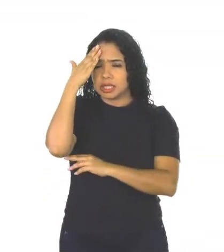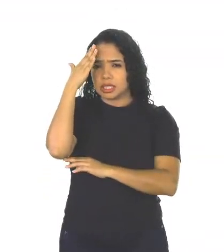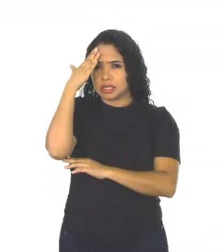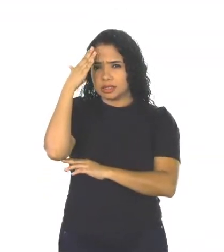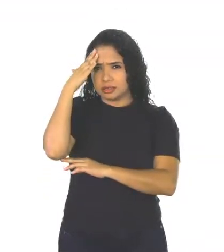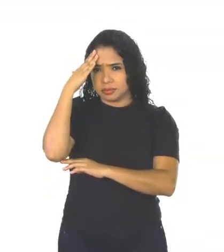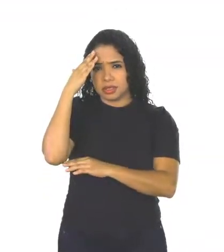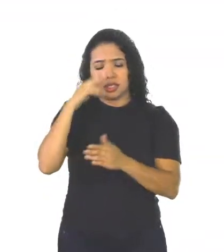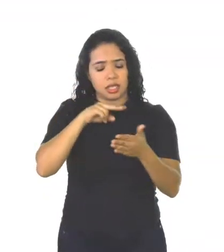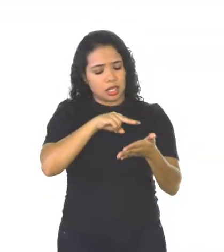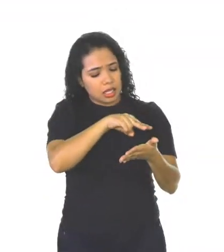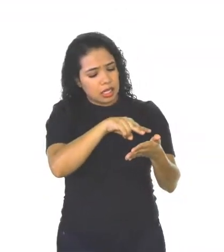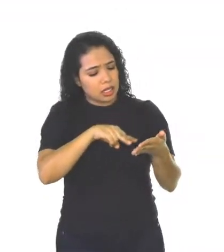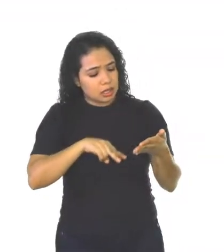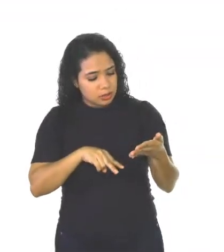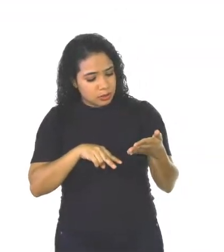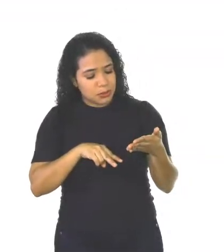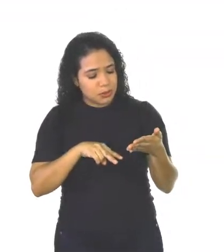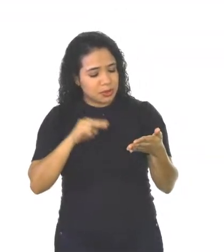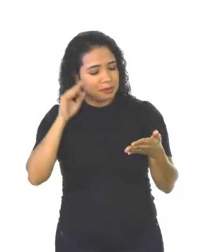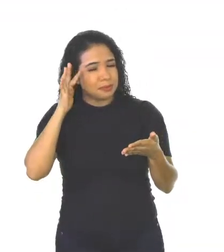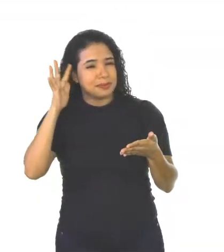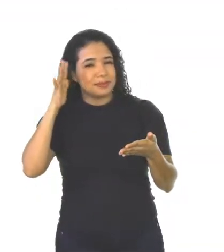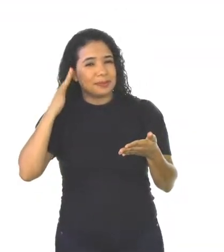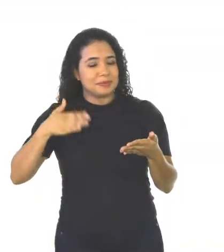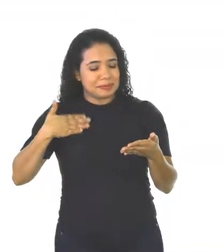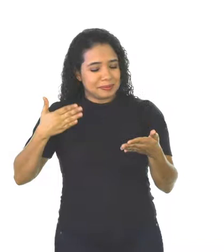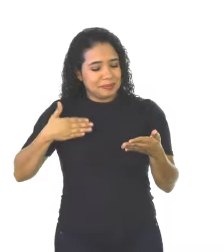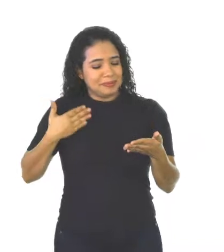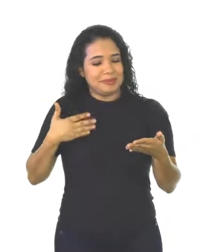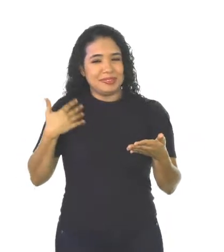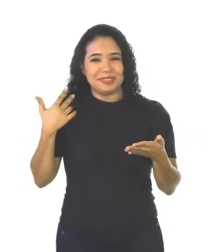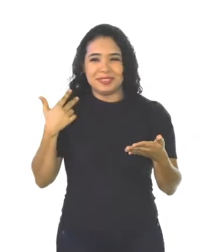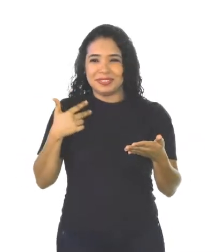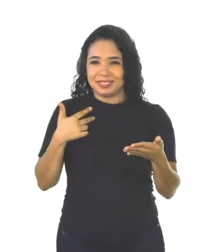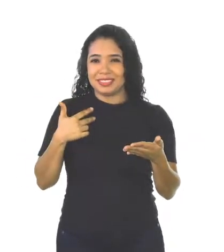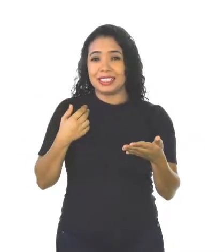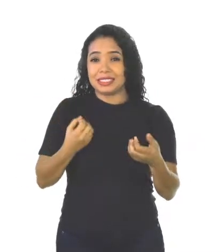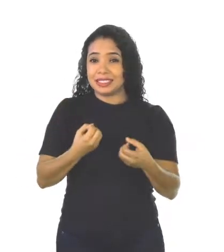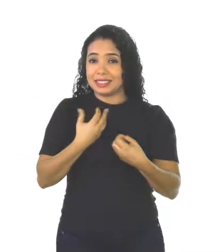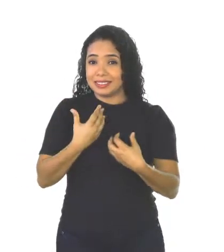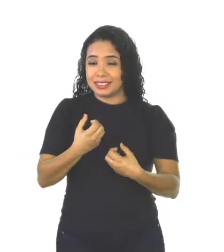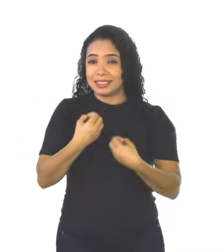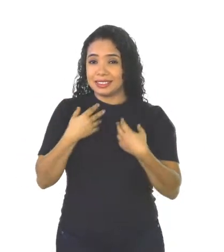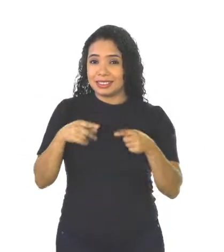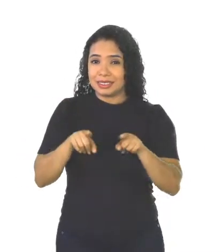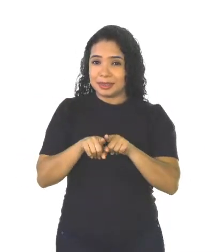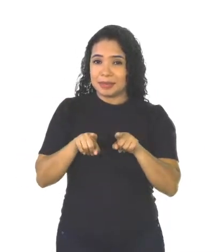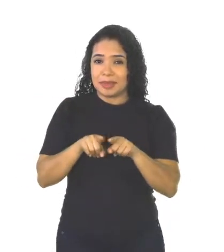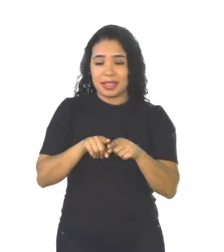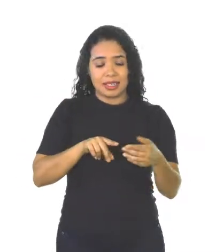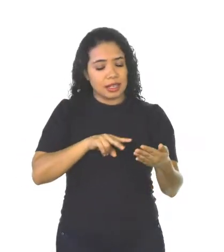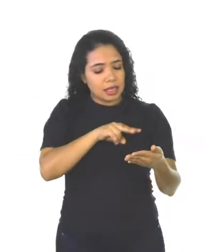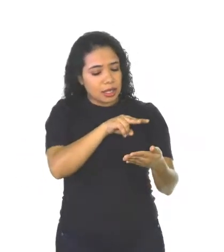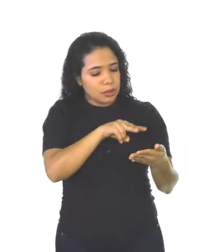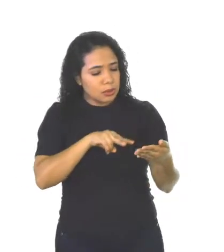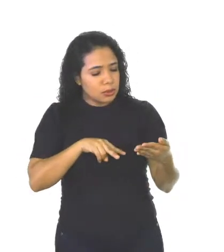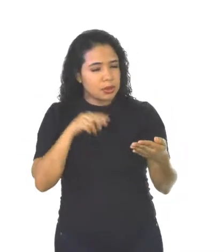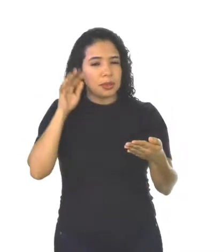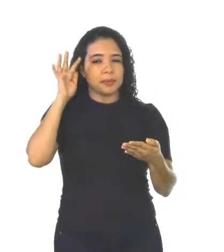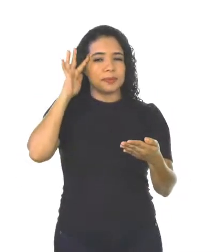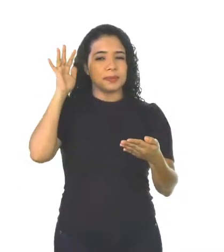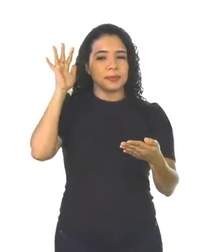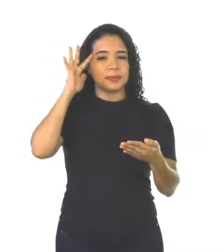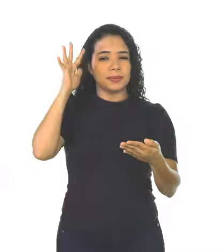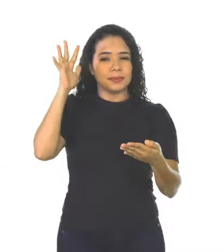a leitura, além de nos divertir, ainda nos ensina? A leitura nos faz viajar, né? Sem sair